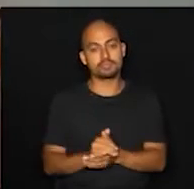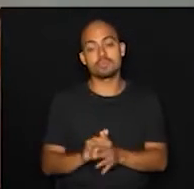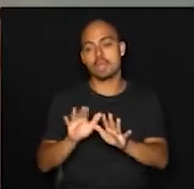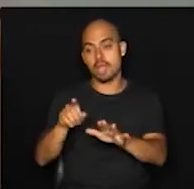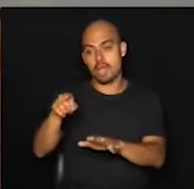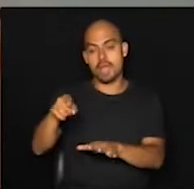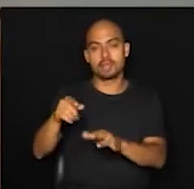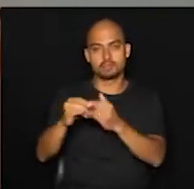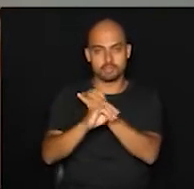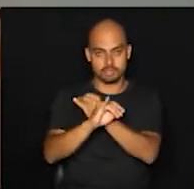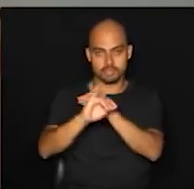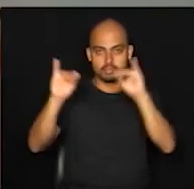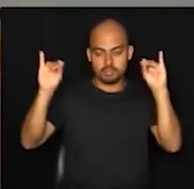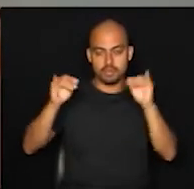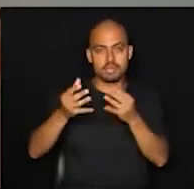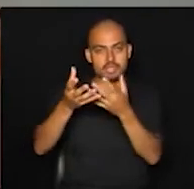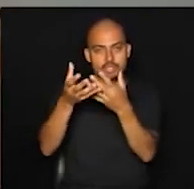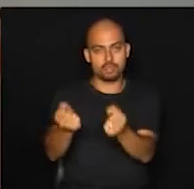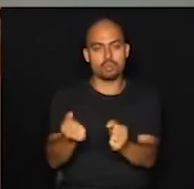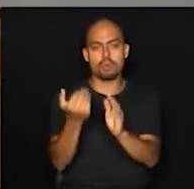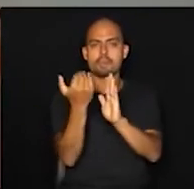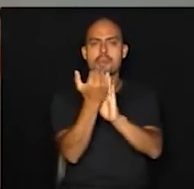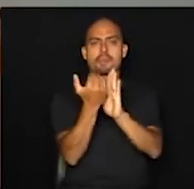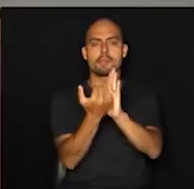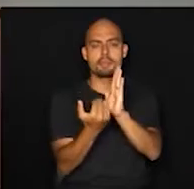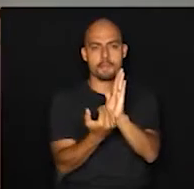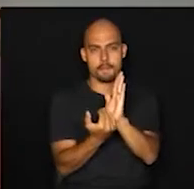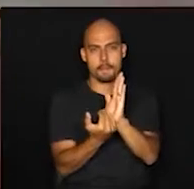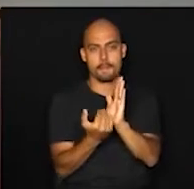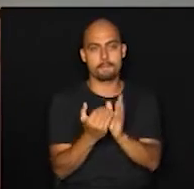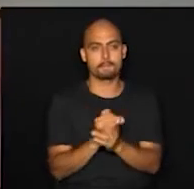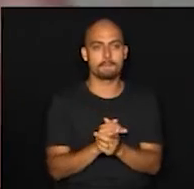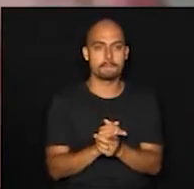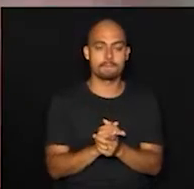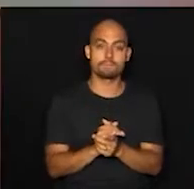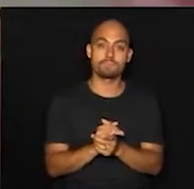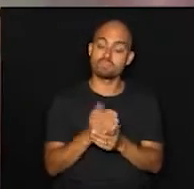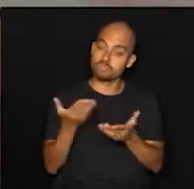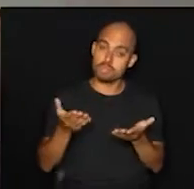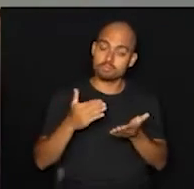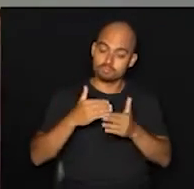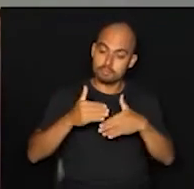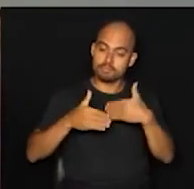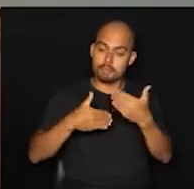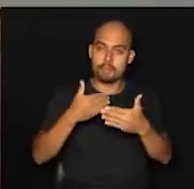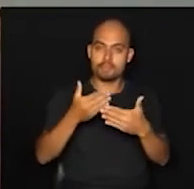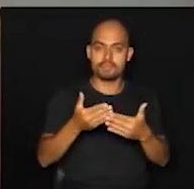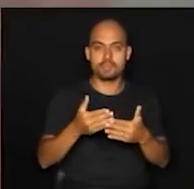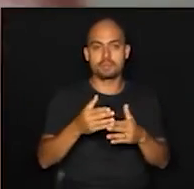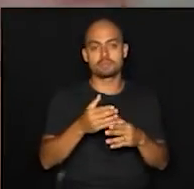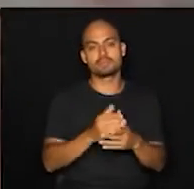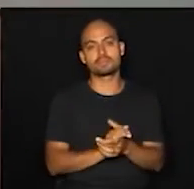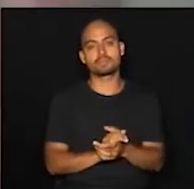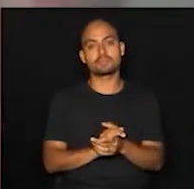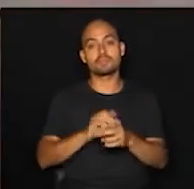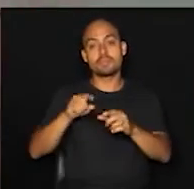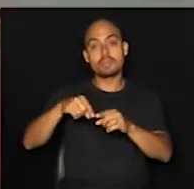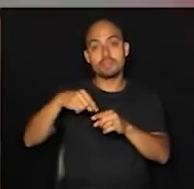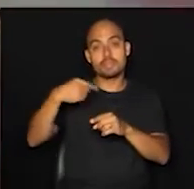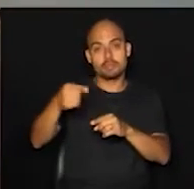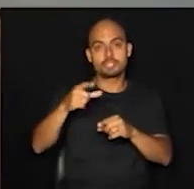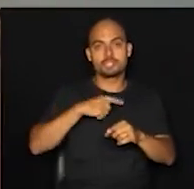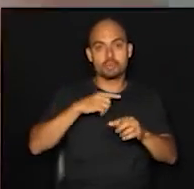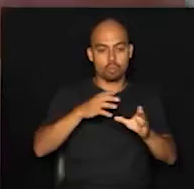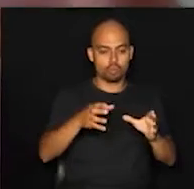aderiu ao programa, à agenda do Partido Abolicionista, que estava em formação. Por enquanto, era só a Confederação Abolicionista, mas era o